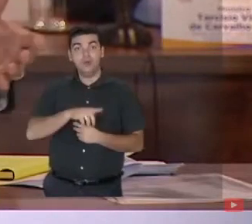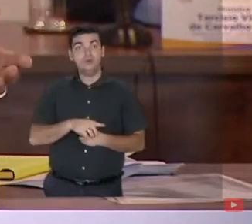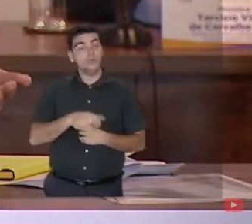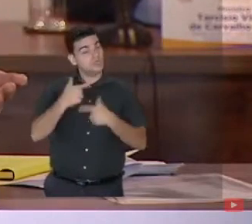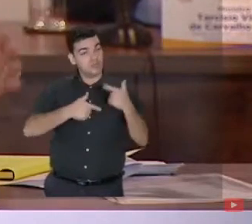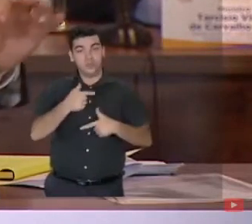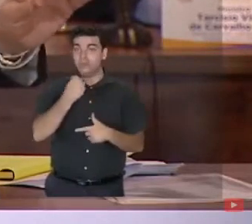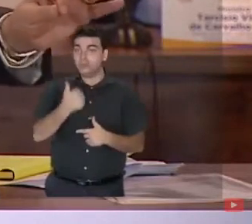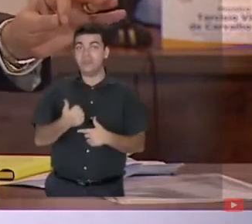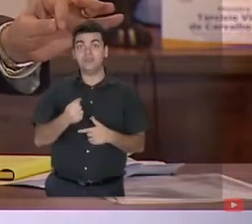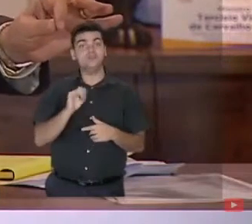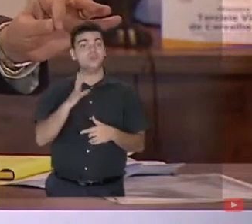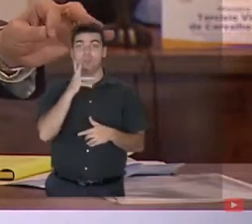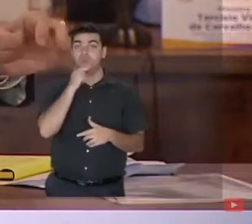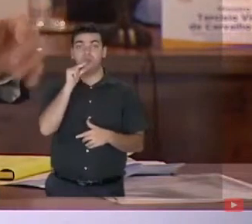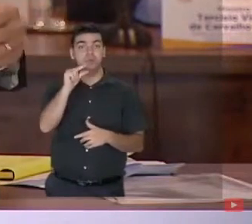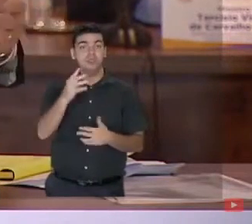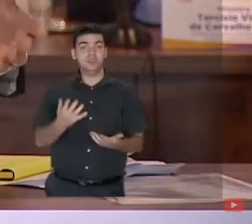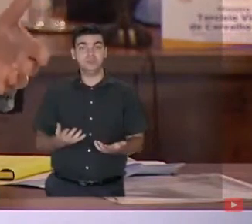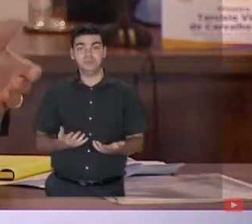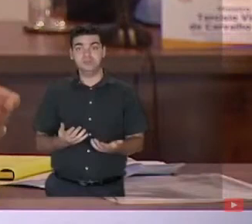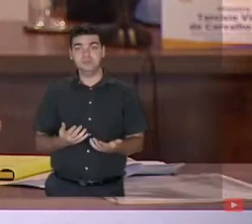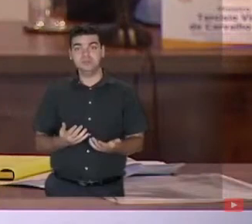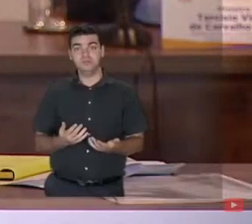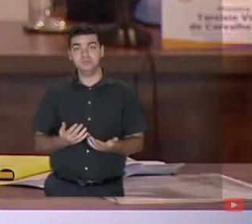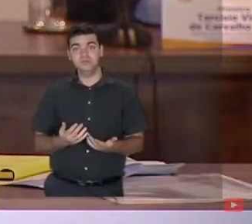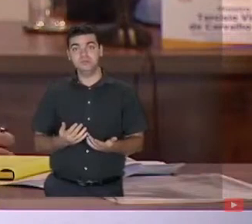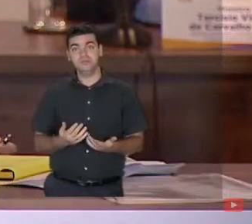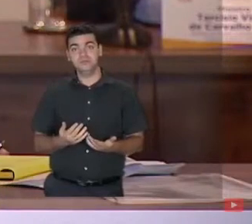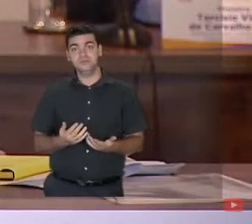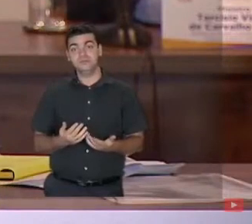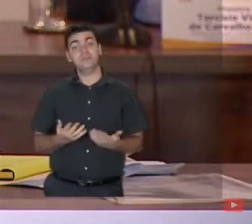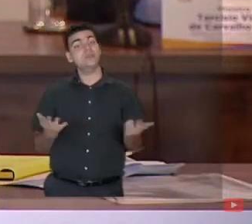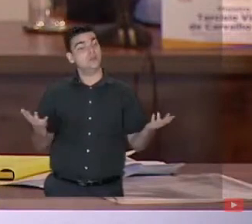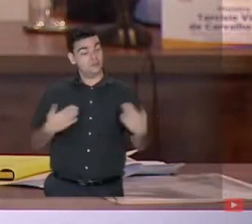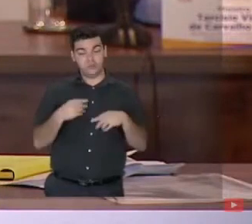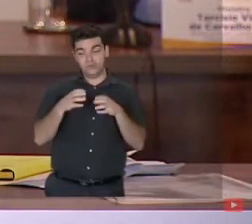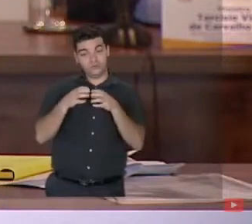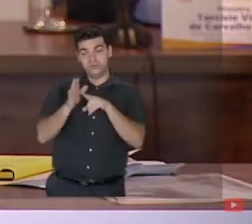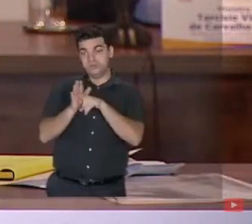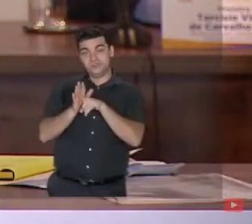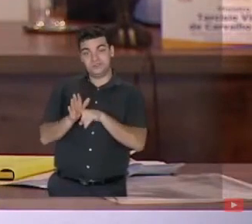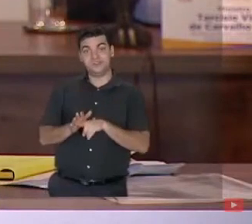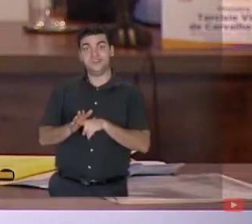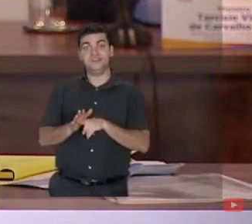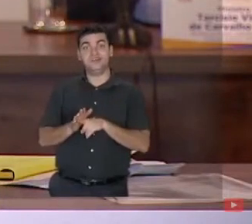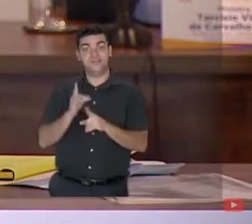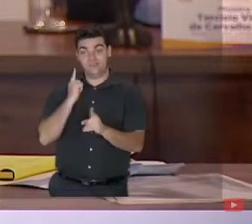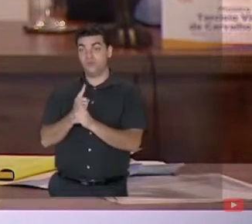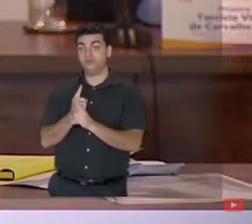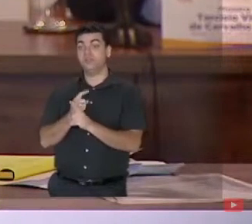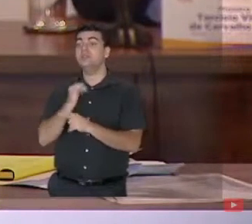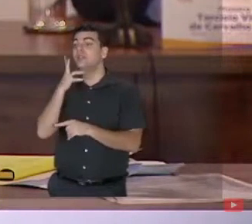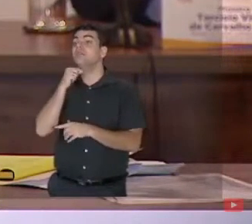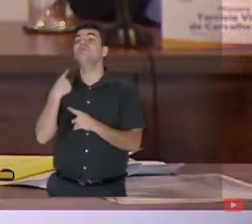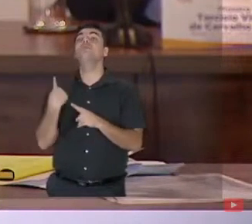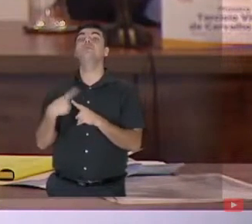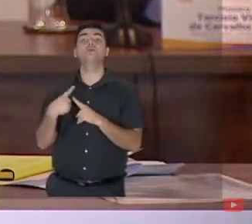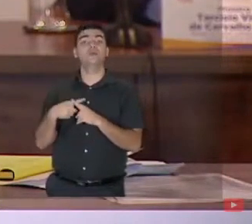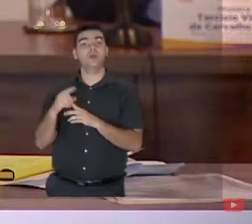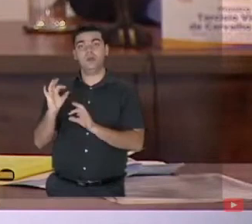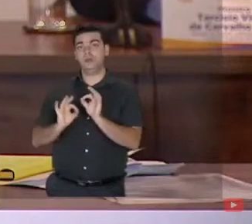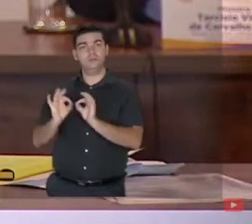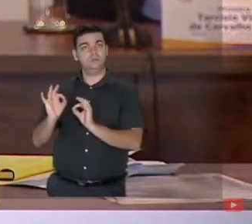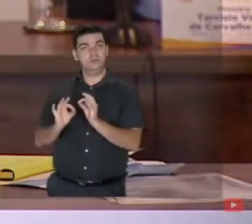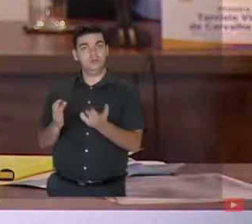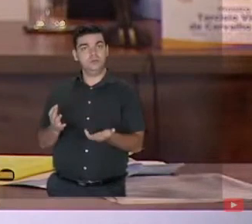funciona bem e teve um problema específico que nós vamos diagnosticar e uma vez feito o diagnóstico adequado, nós vamos procurar